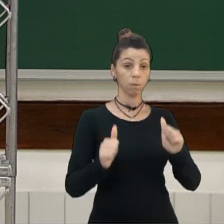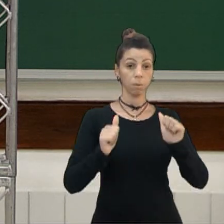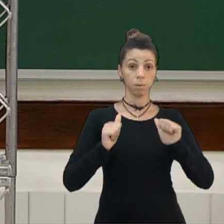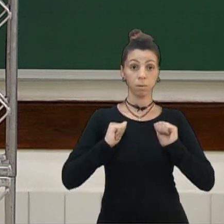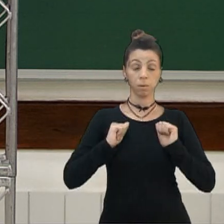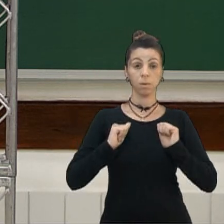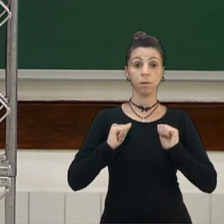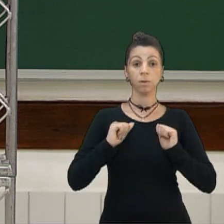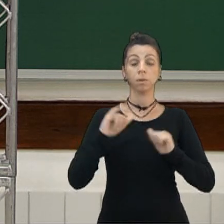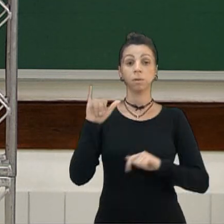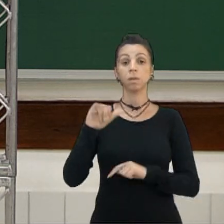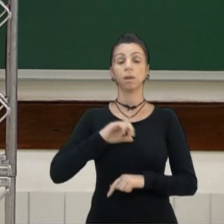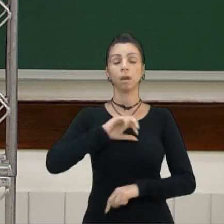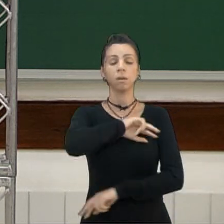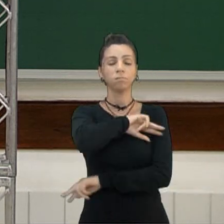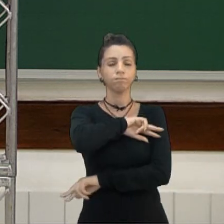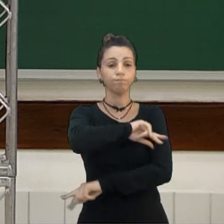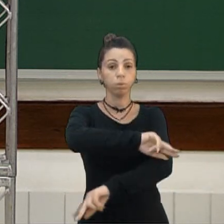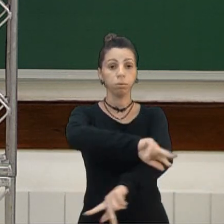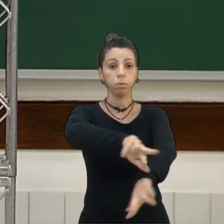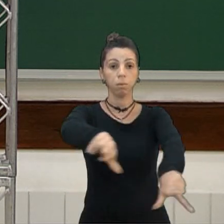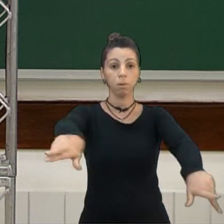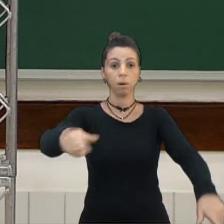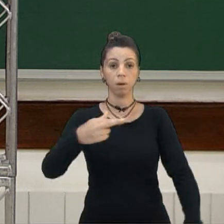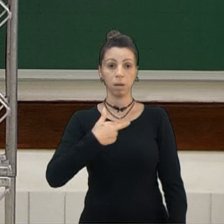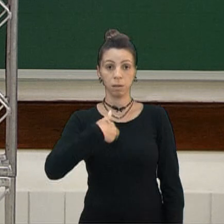uma diversidade religiosa, certo?